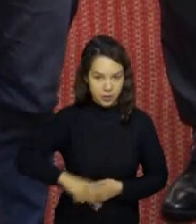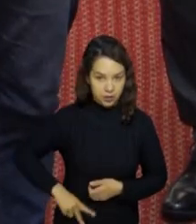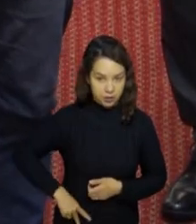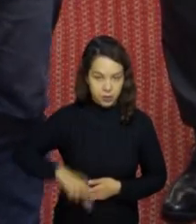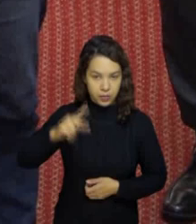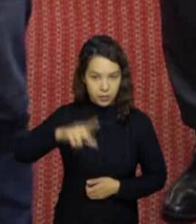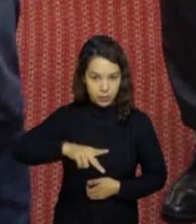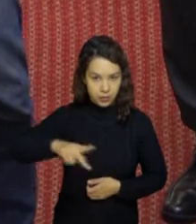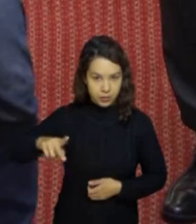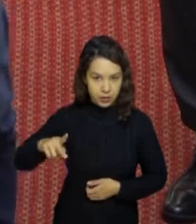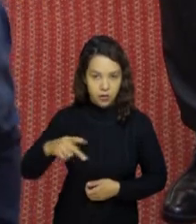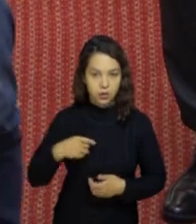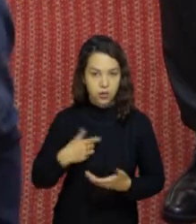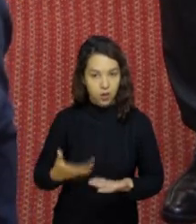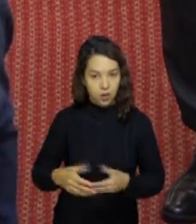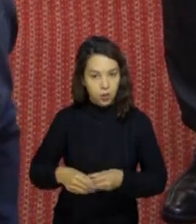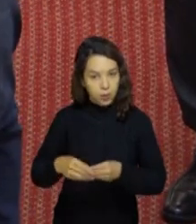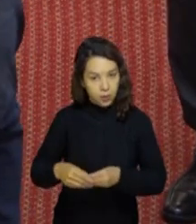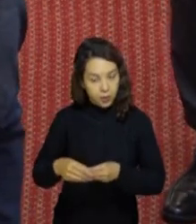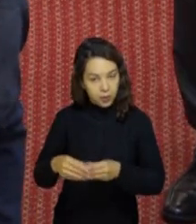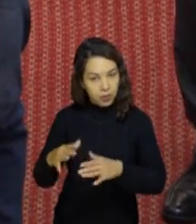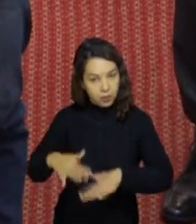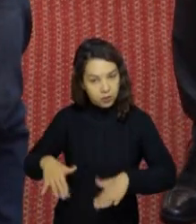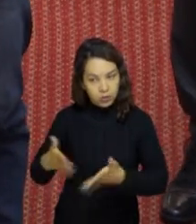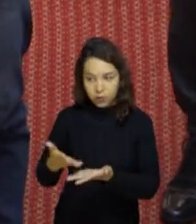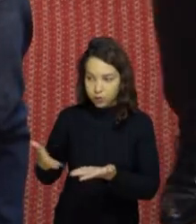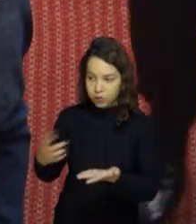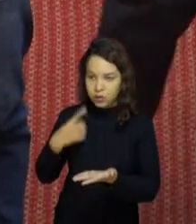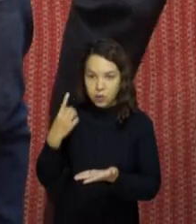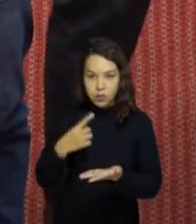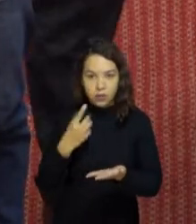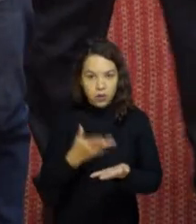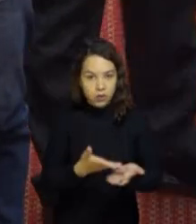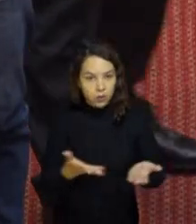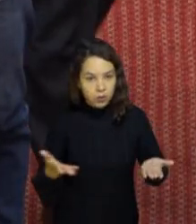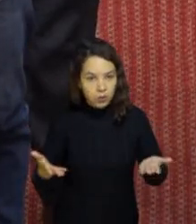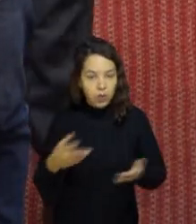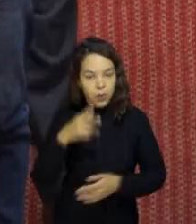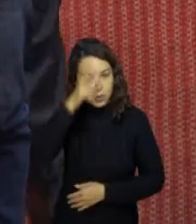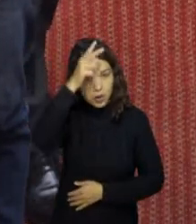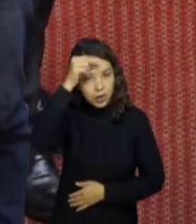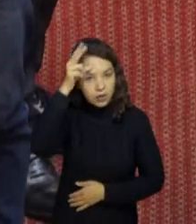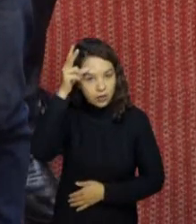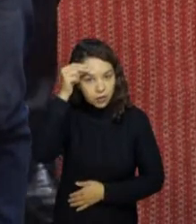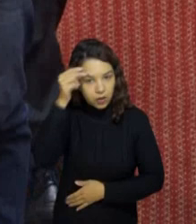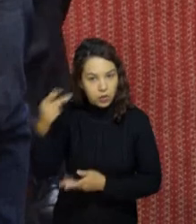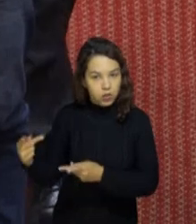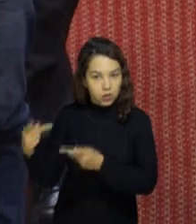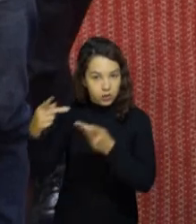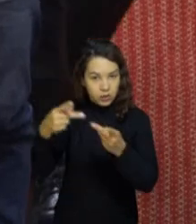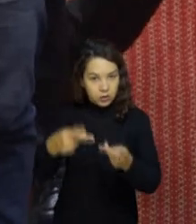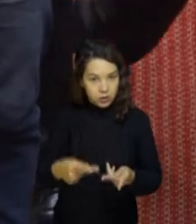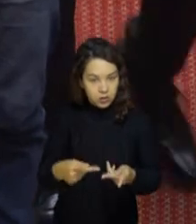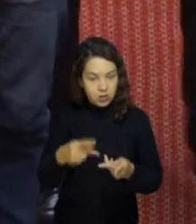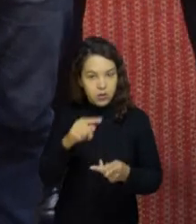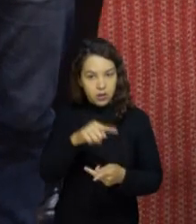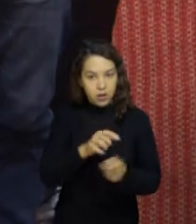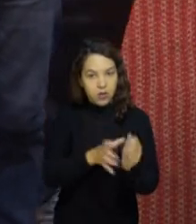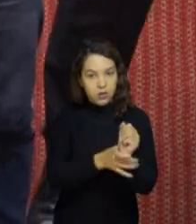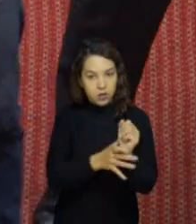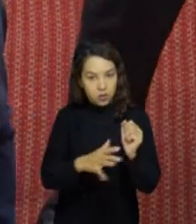Pedro. Quero lhe cumprimentar, cumprimentar os colegas deputados, cumprimentar também os prefeitos que nos visitam, o prefeito